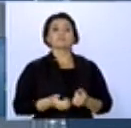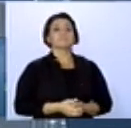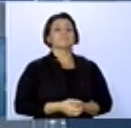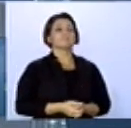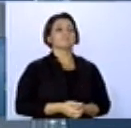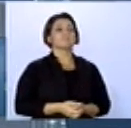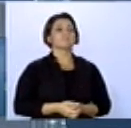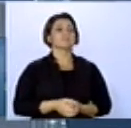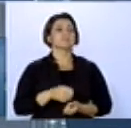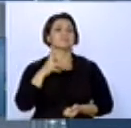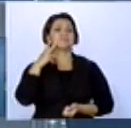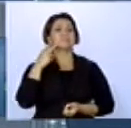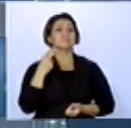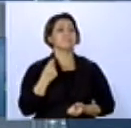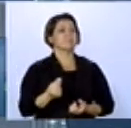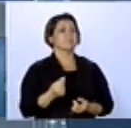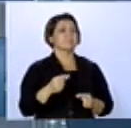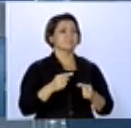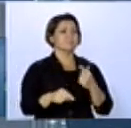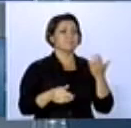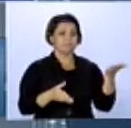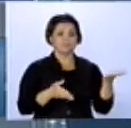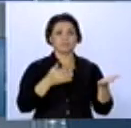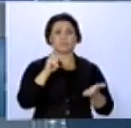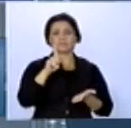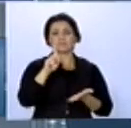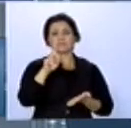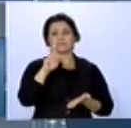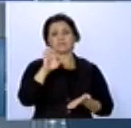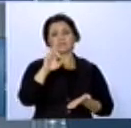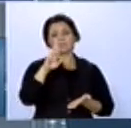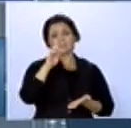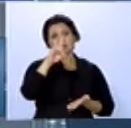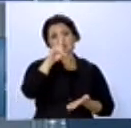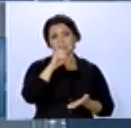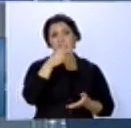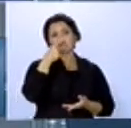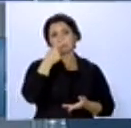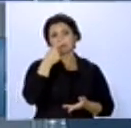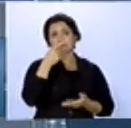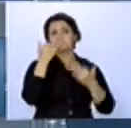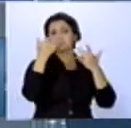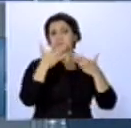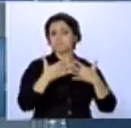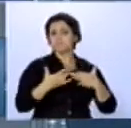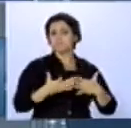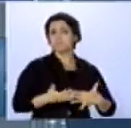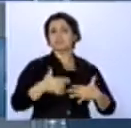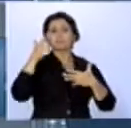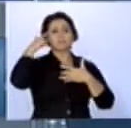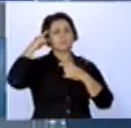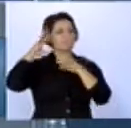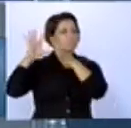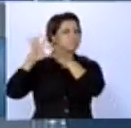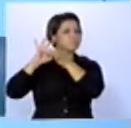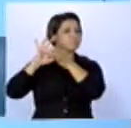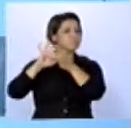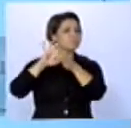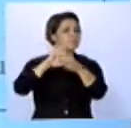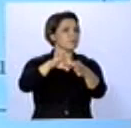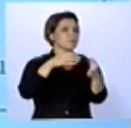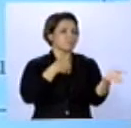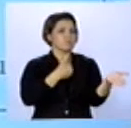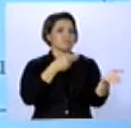terminar não faria sentido eu acho que o Geraldo Tadeu como mostrou gráficos interessantes aqui que vão no mesmo na mesma